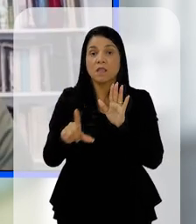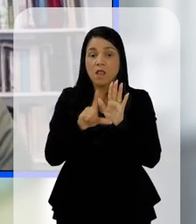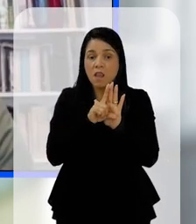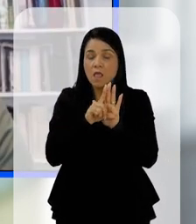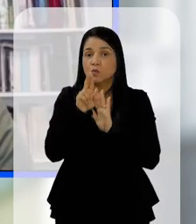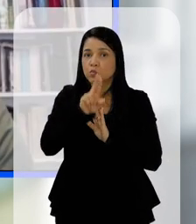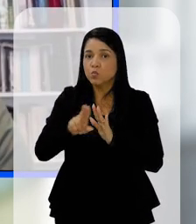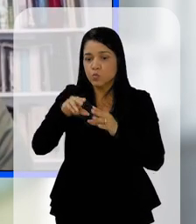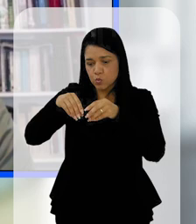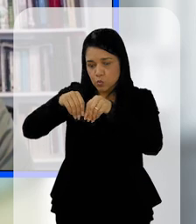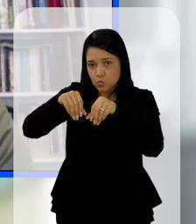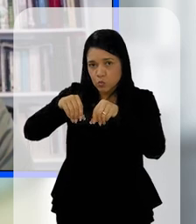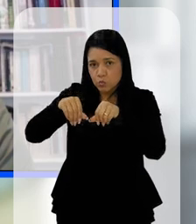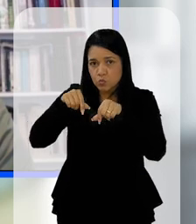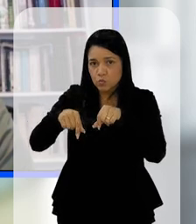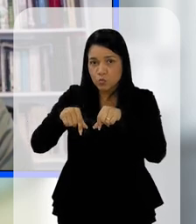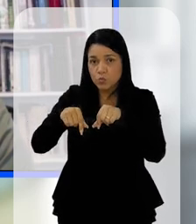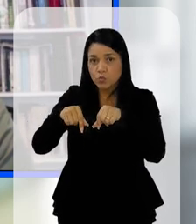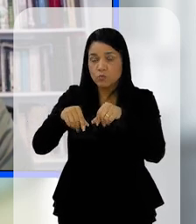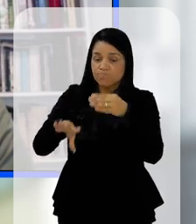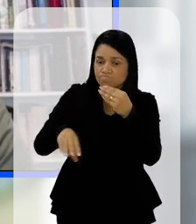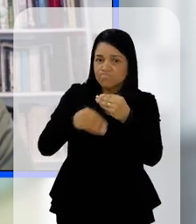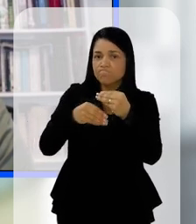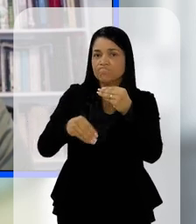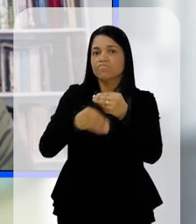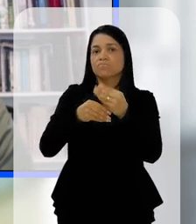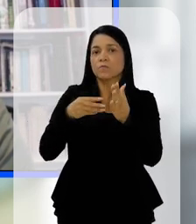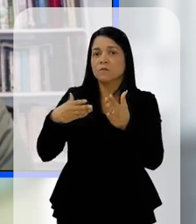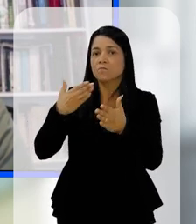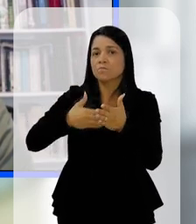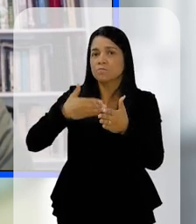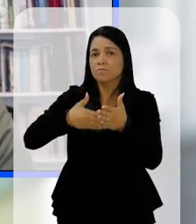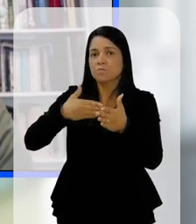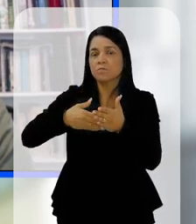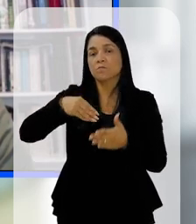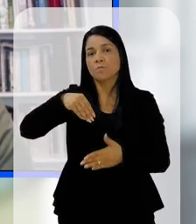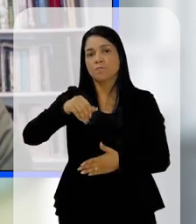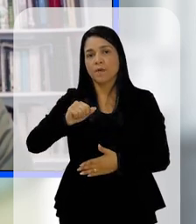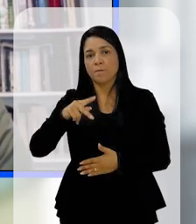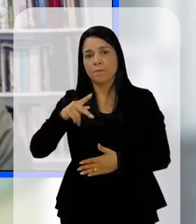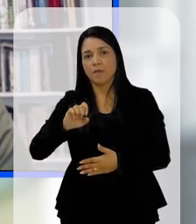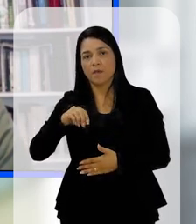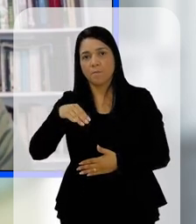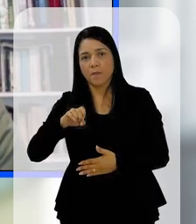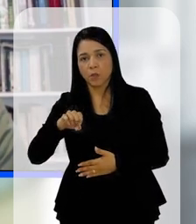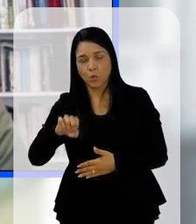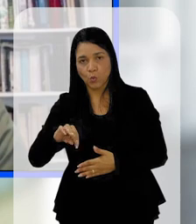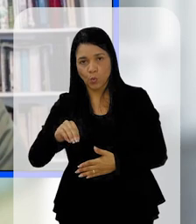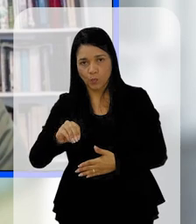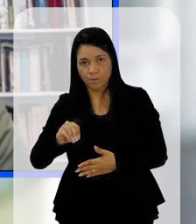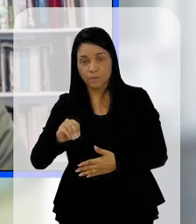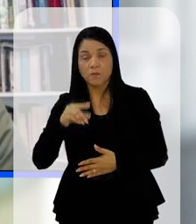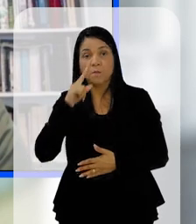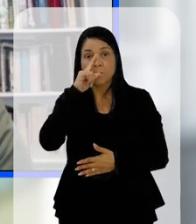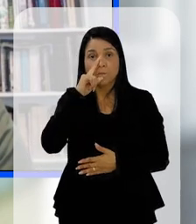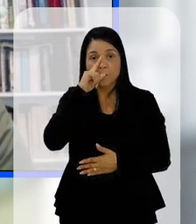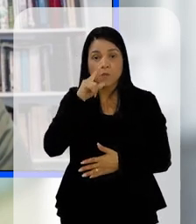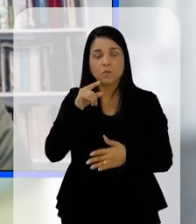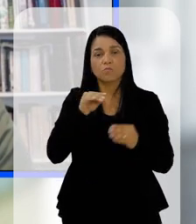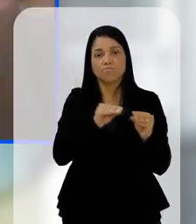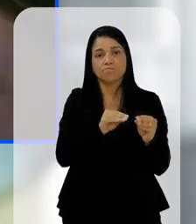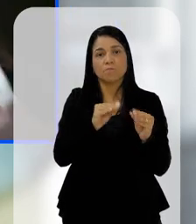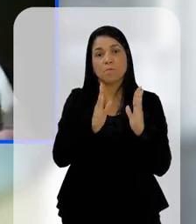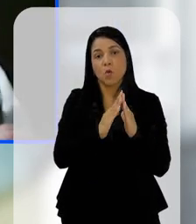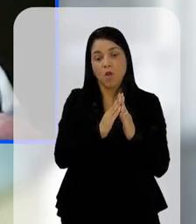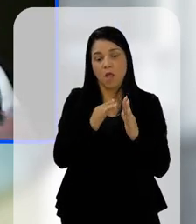de uso do solo os condicionantes, as restrições do mapeamento de risco e do plano de contingência. Então, você vê que há